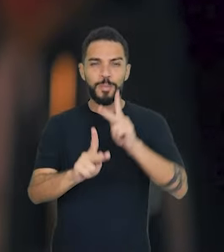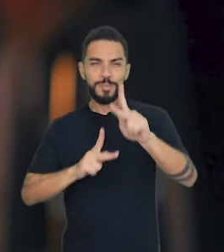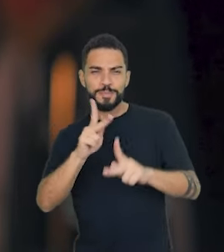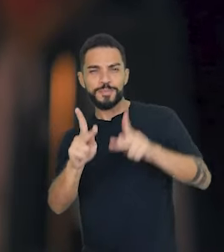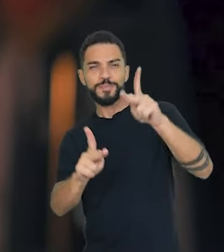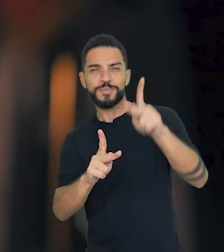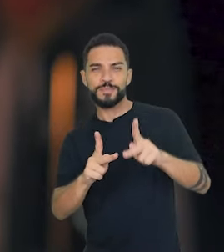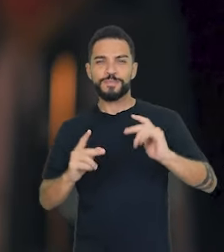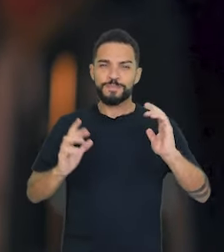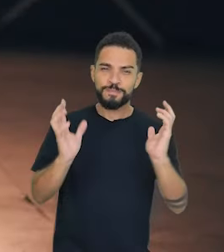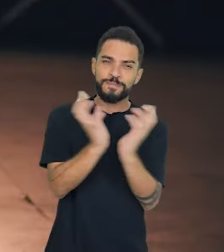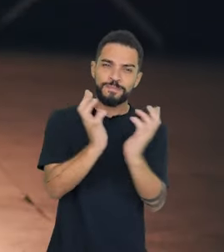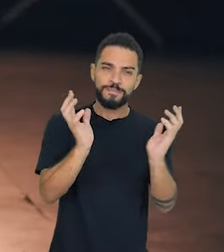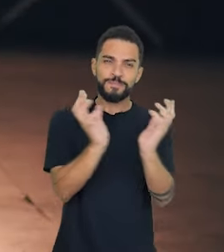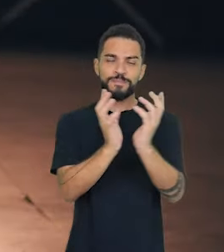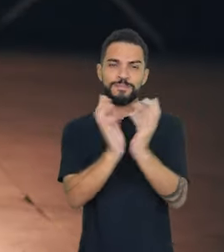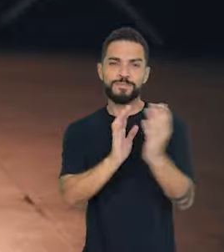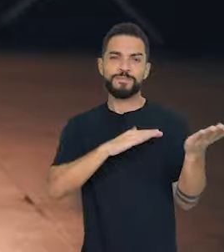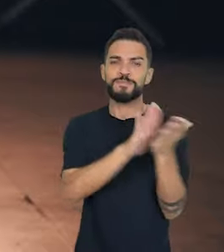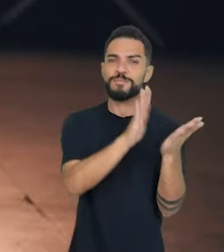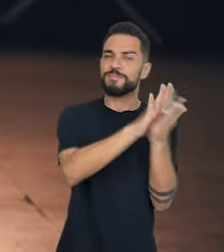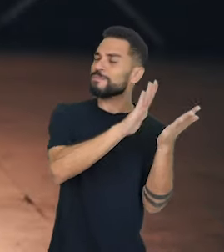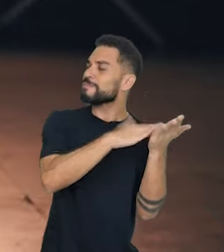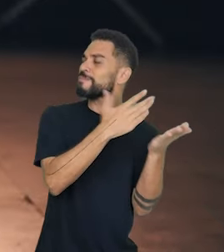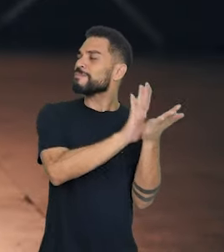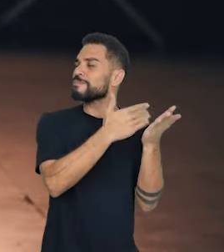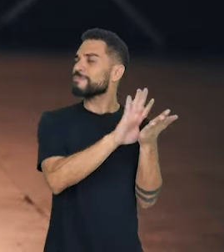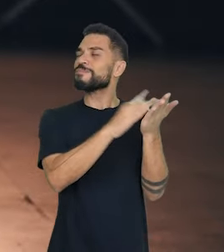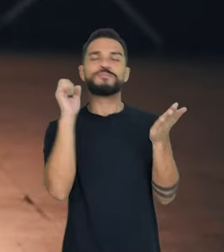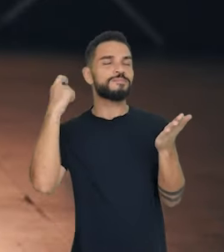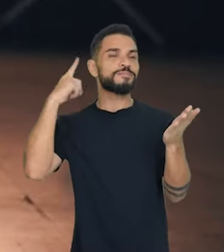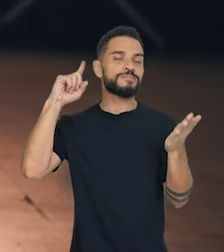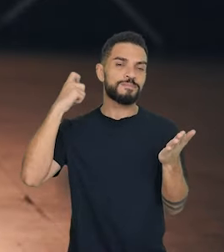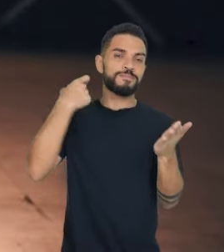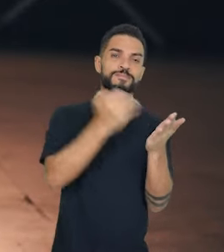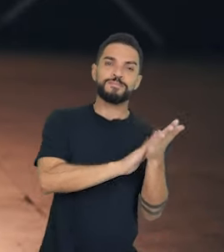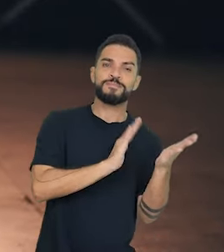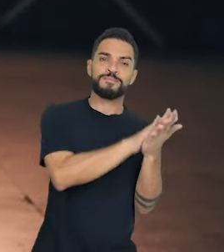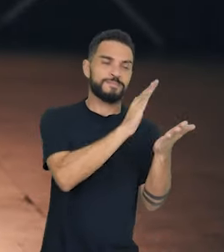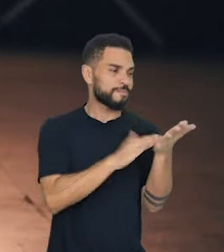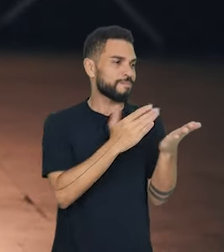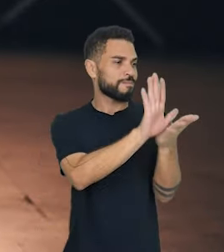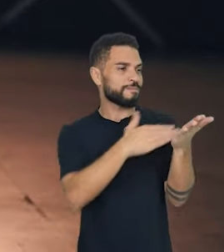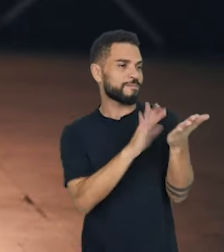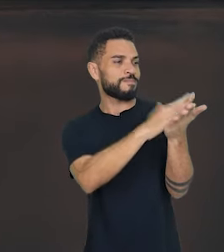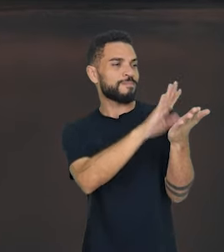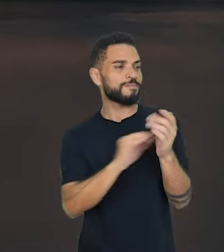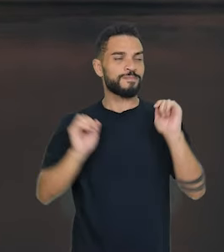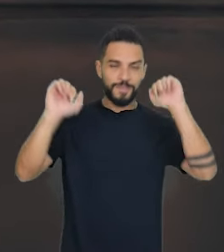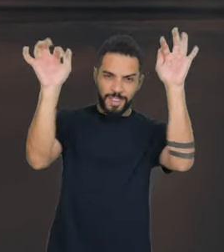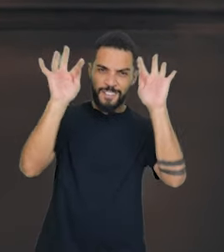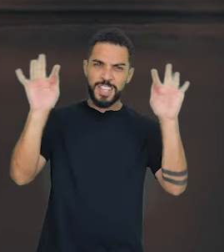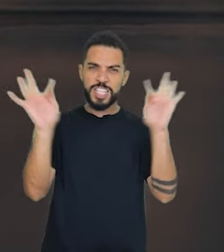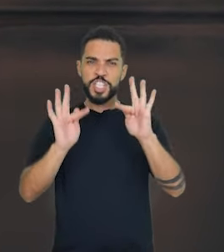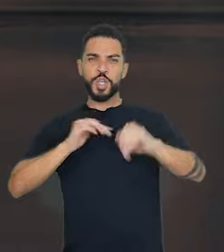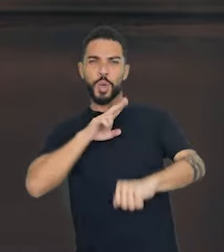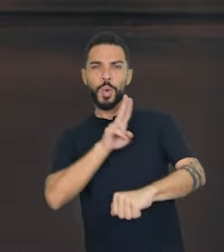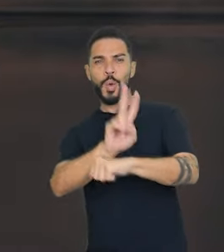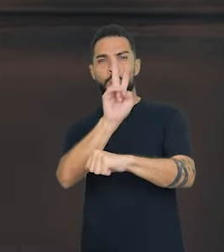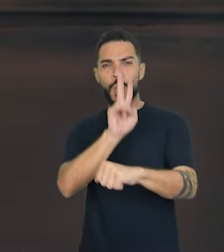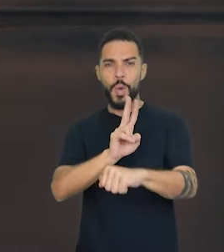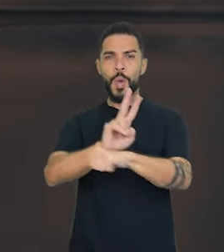minha gente? Ó, bateria, ritmo quente, cortejando o pavilhão,